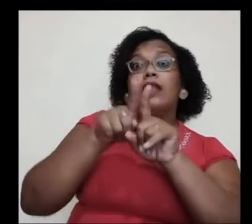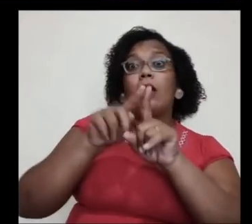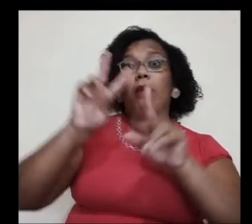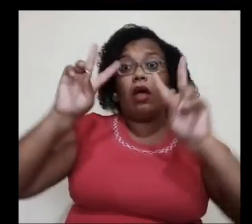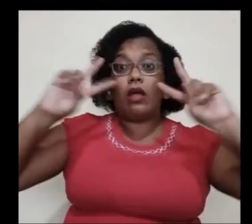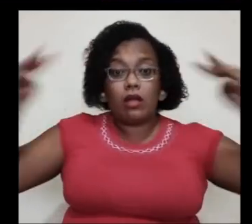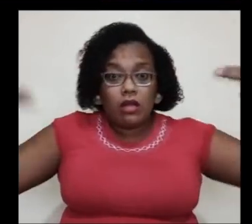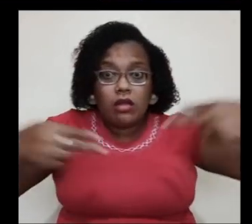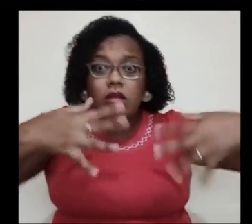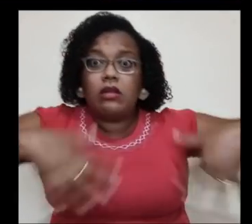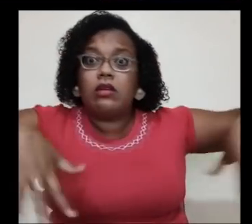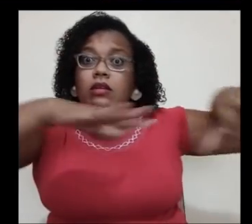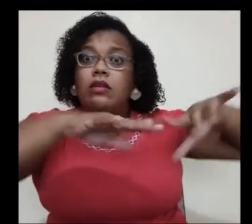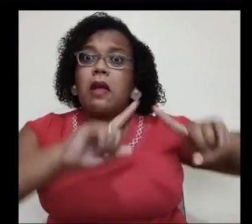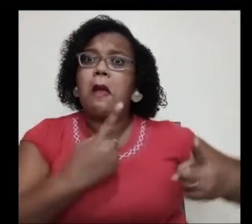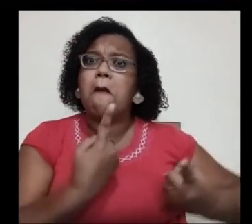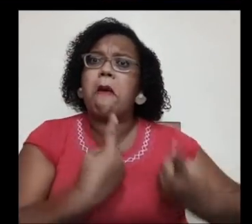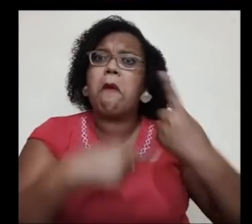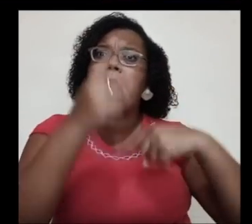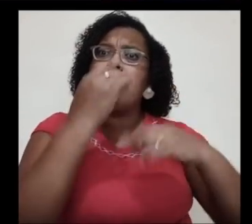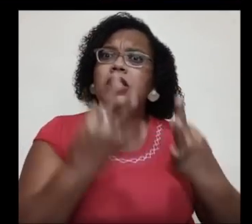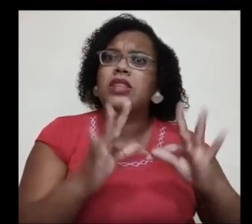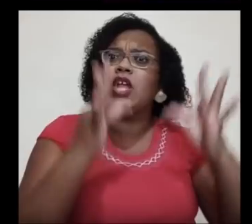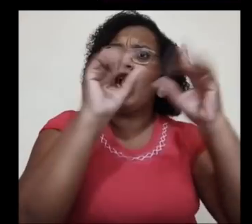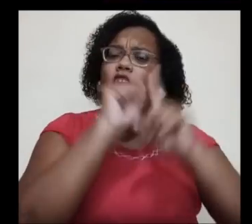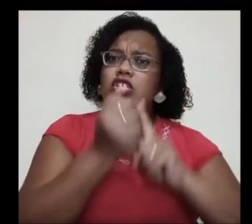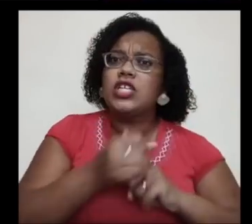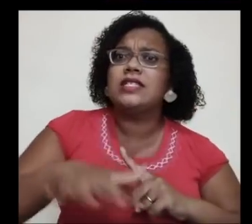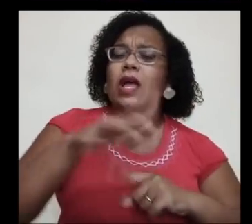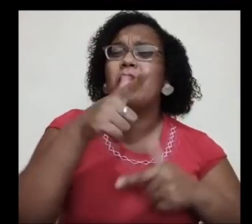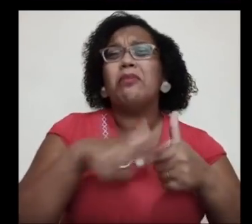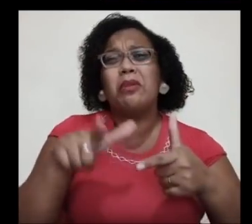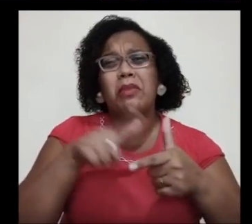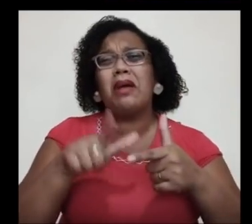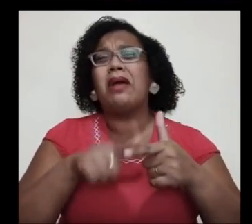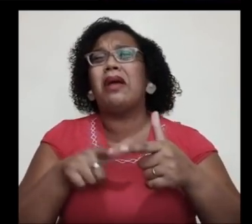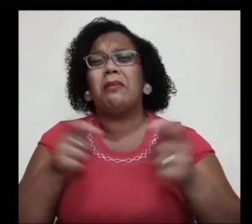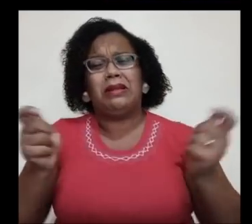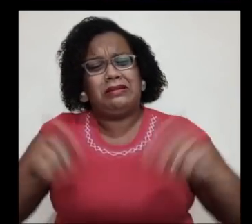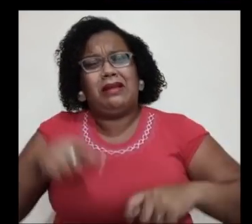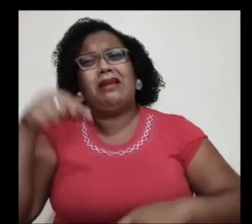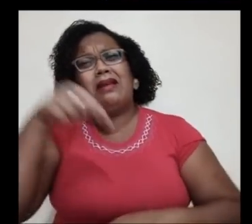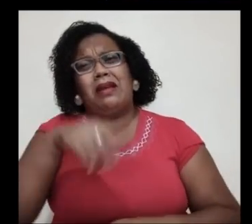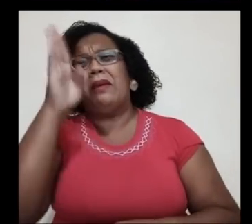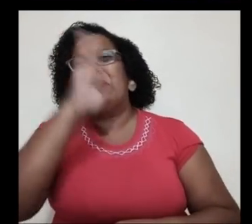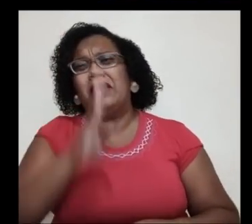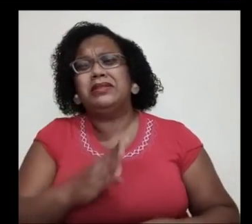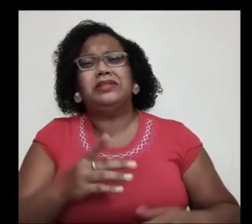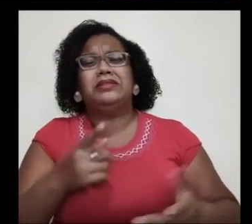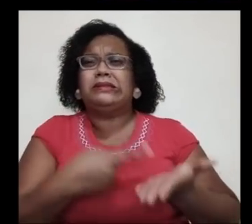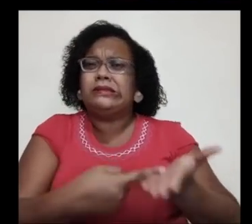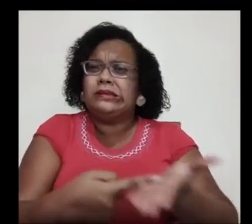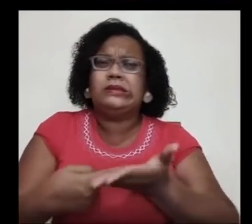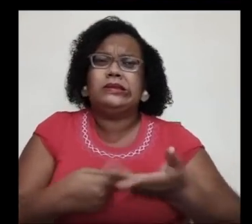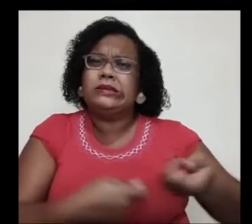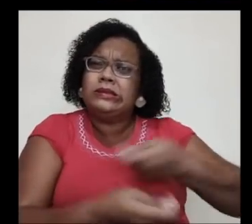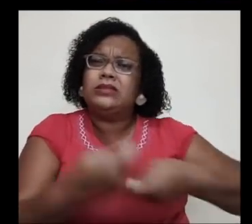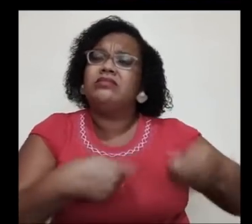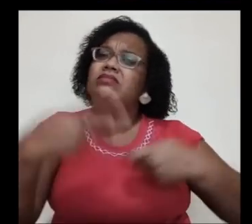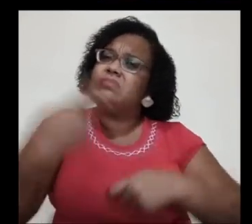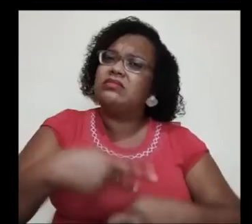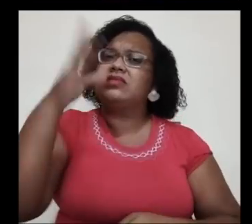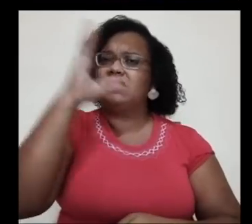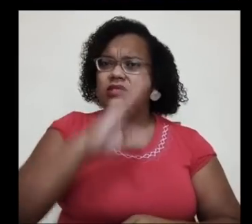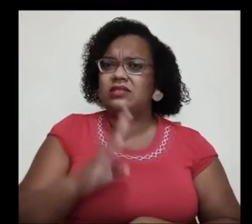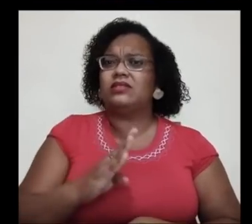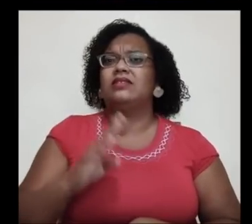país, né? Então, isso certamente é um aspecto que a ciência brasileira pode fazer muito. Nós temos outra dificuldade imensa, que todos vocês conhecem,